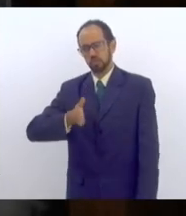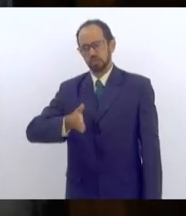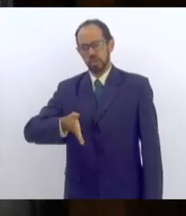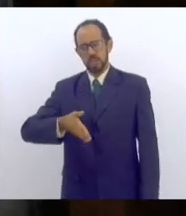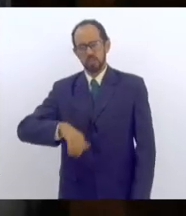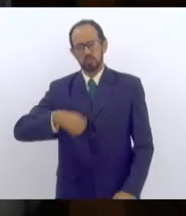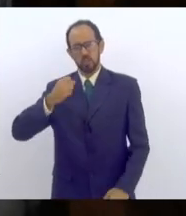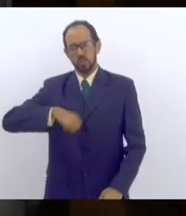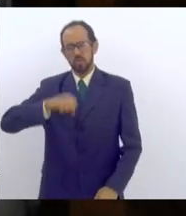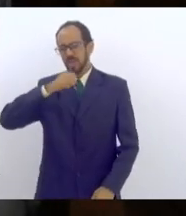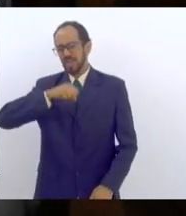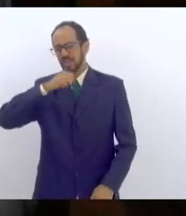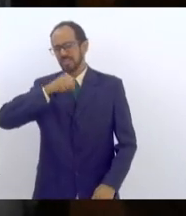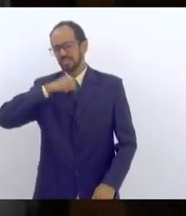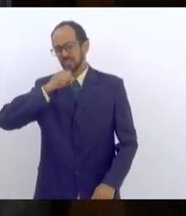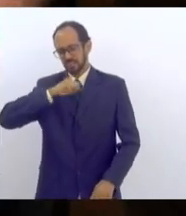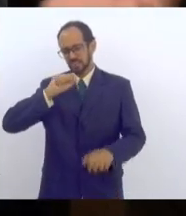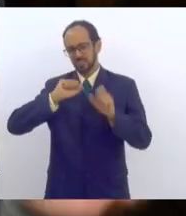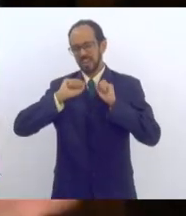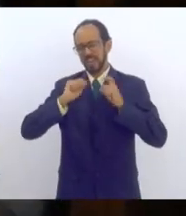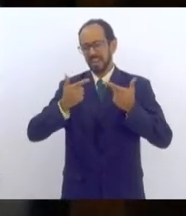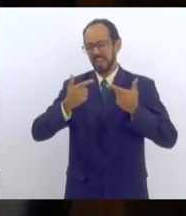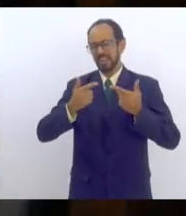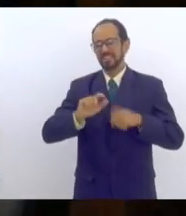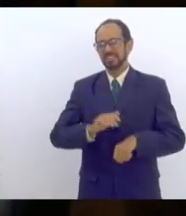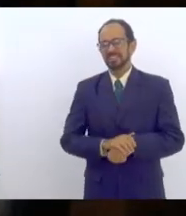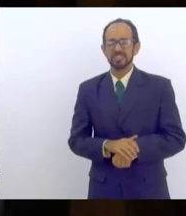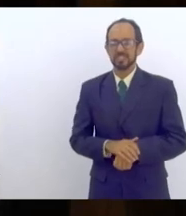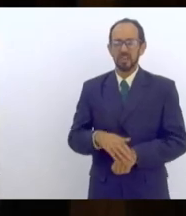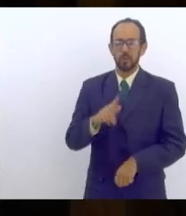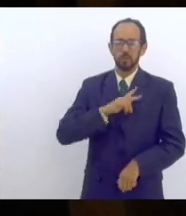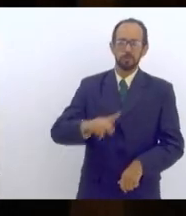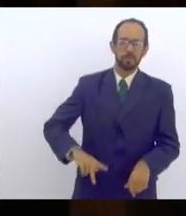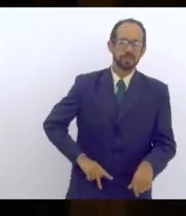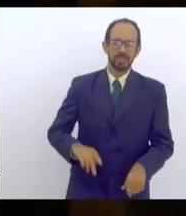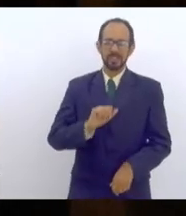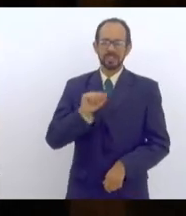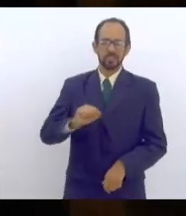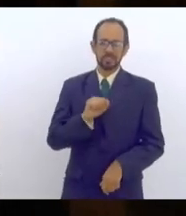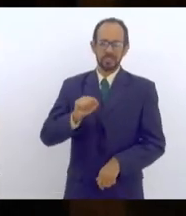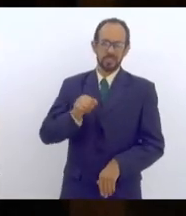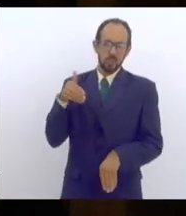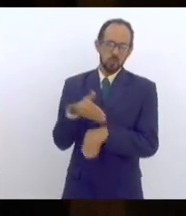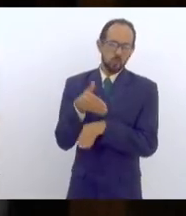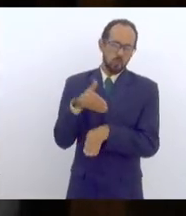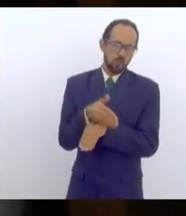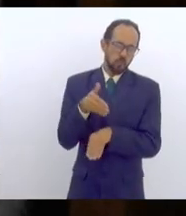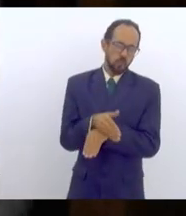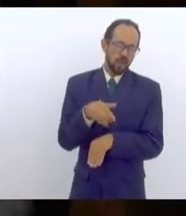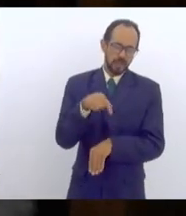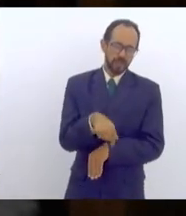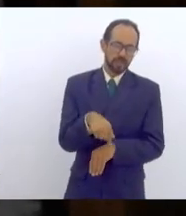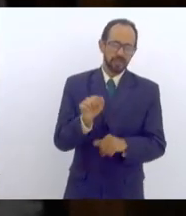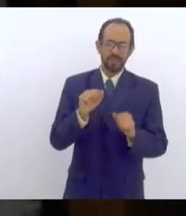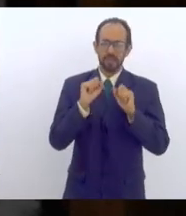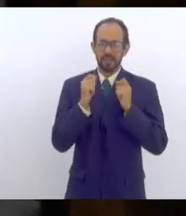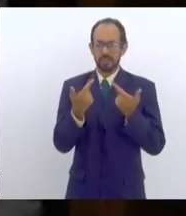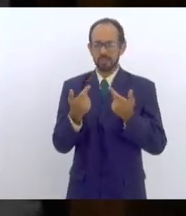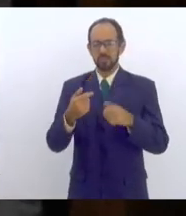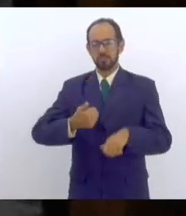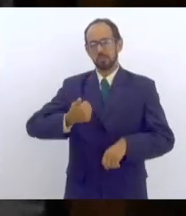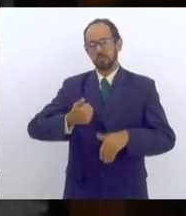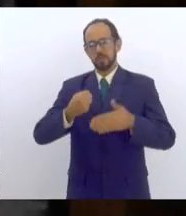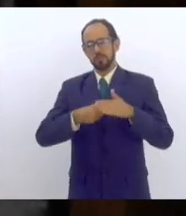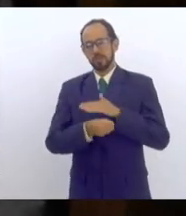veterano na Alerj, enquanto presidente da associação, muito frequentei aqui a casa, e no meu primeiro